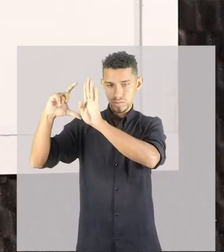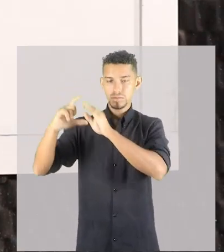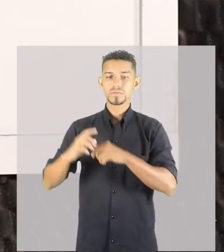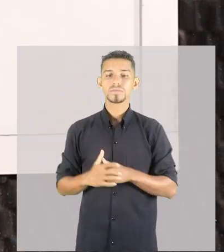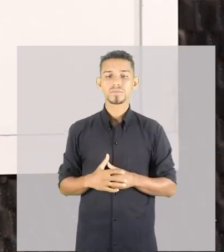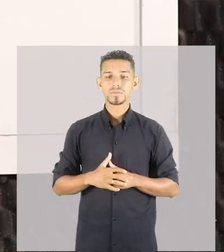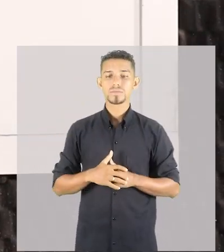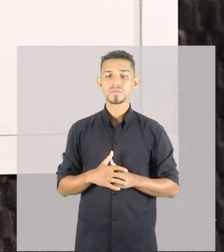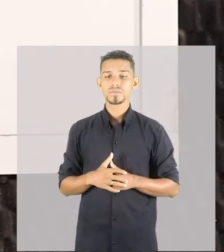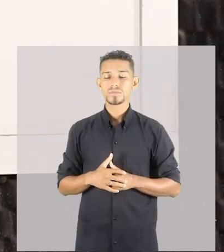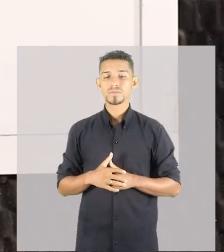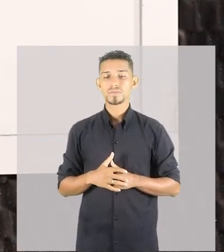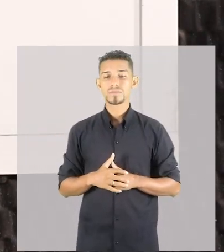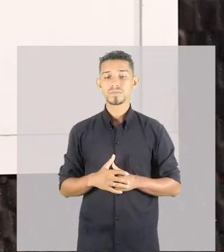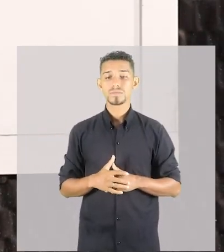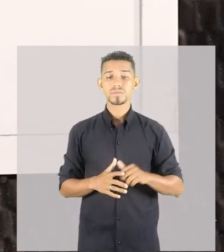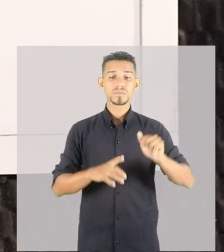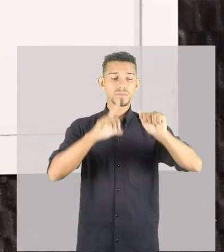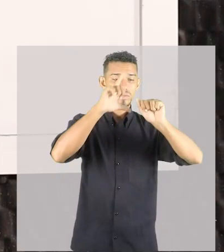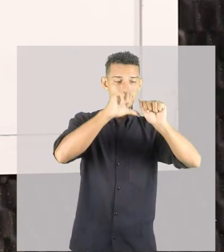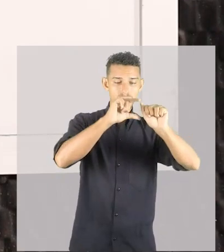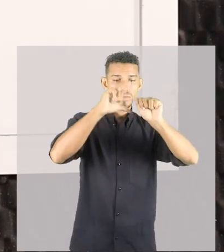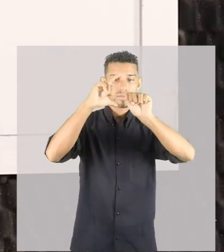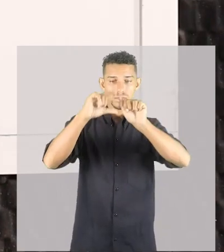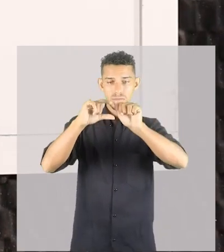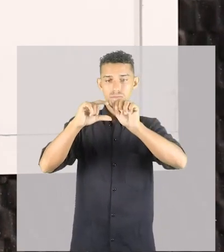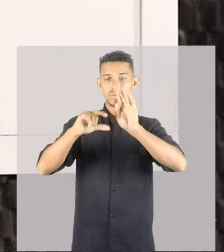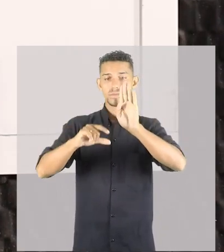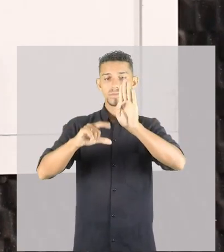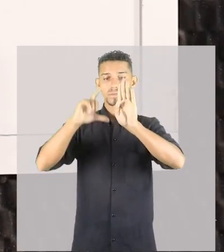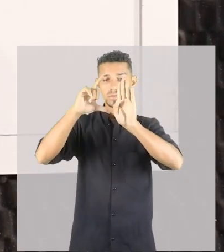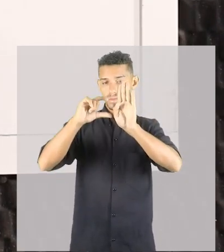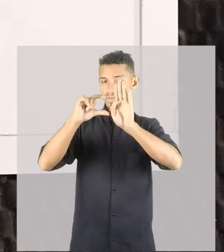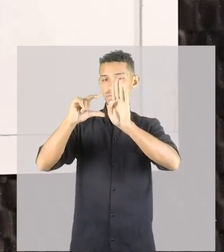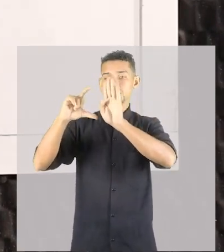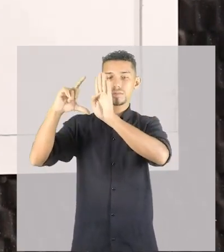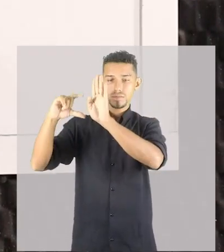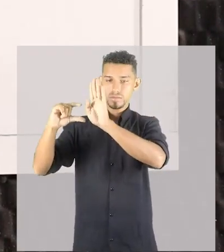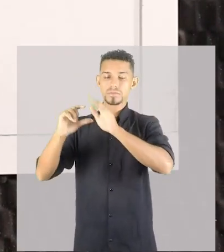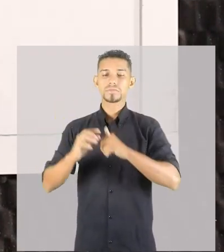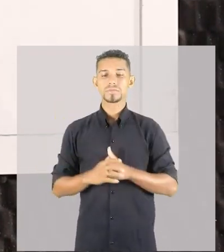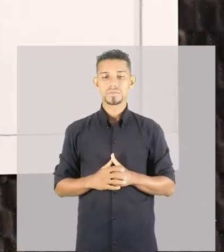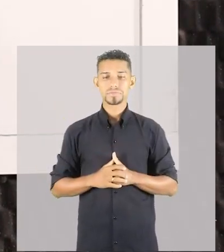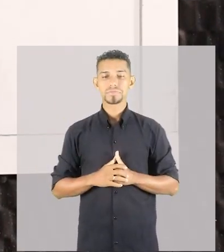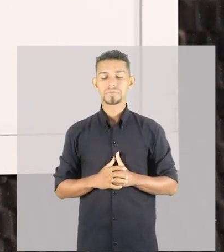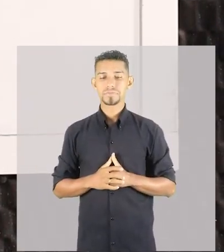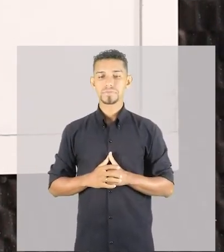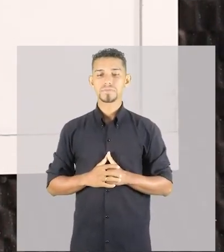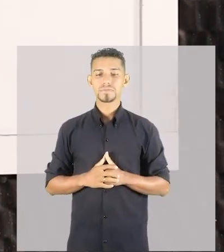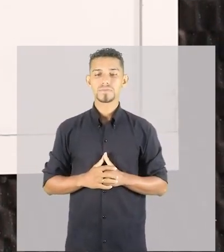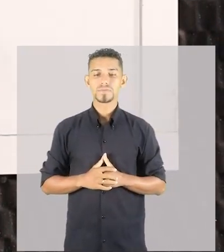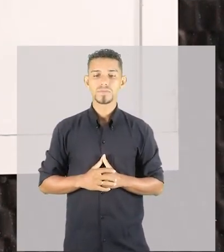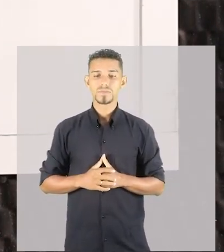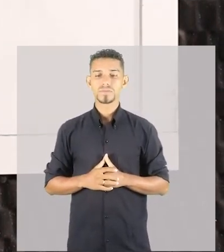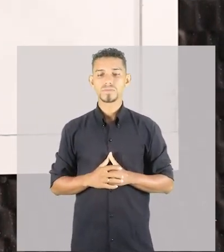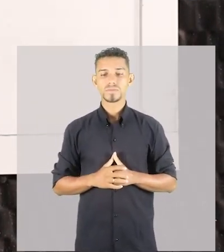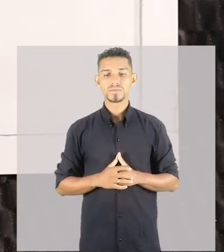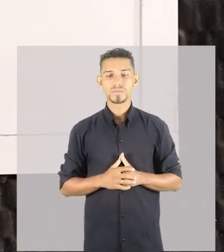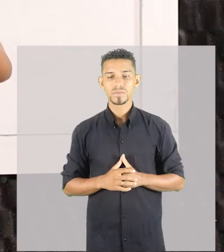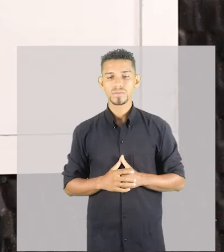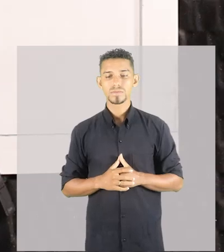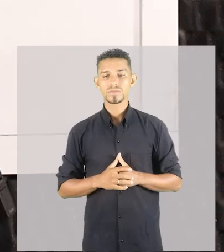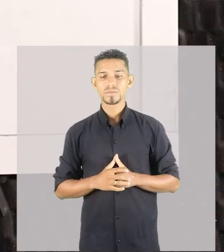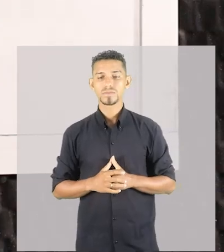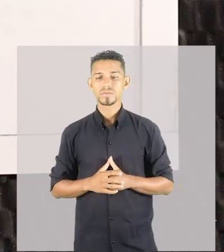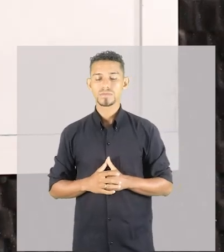Bzão e Azinho, Azinho, Bzinho, Bzinho, tá certo? Então, vamos apagar